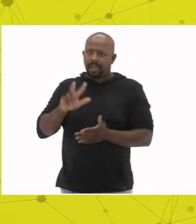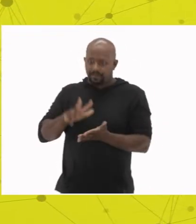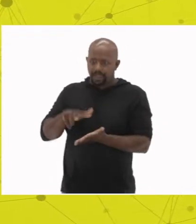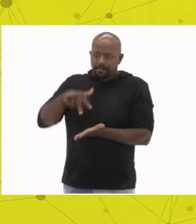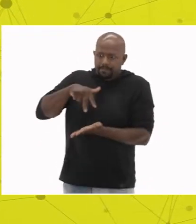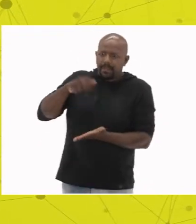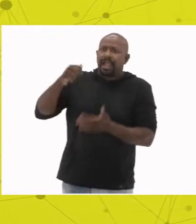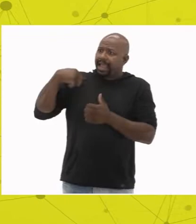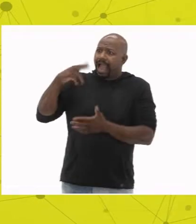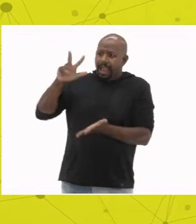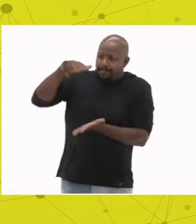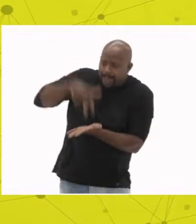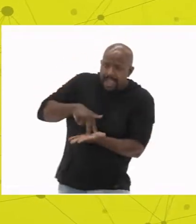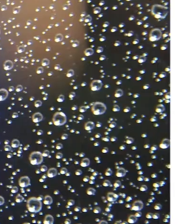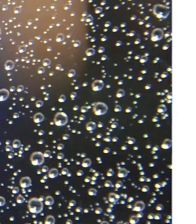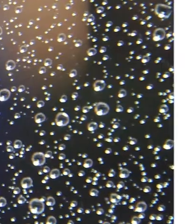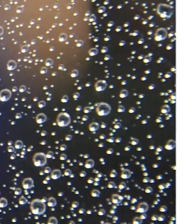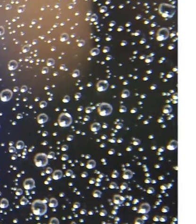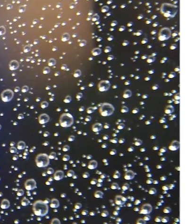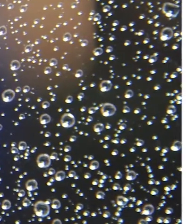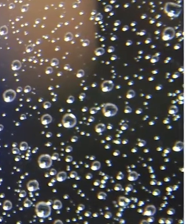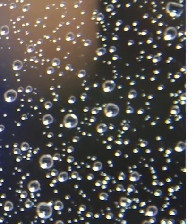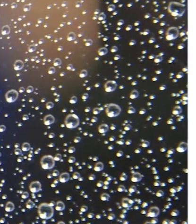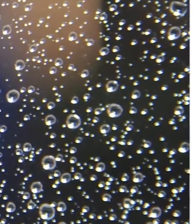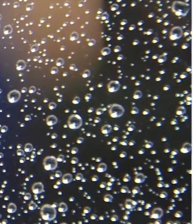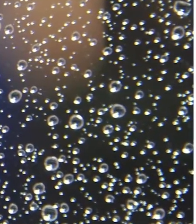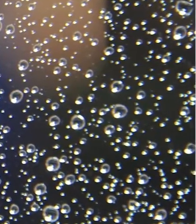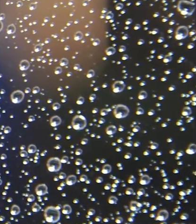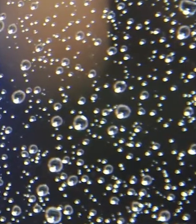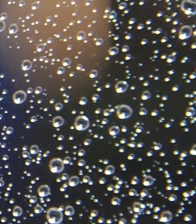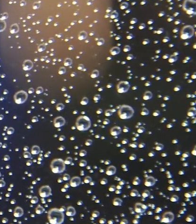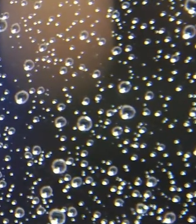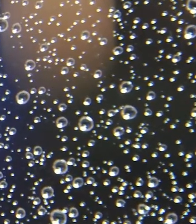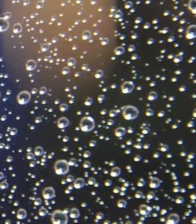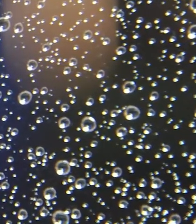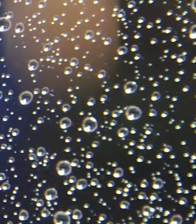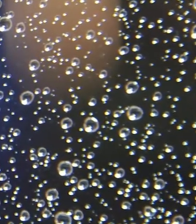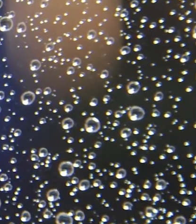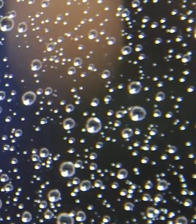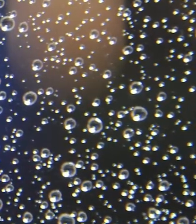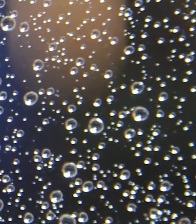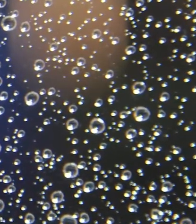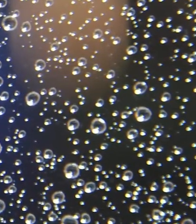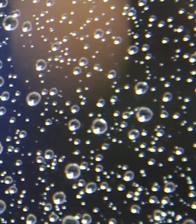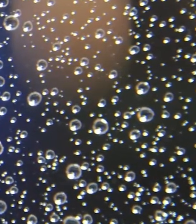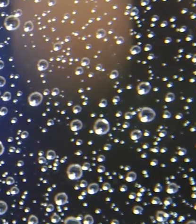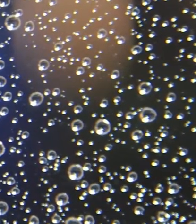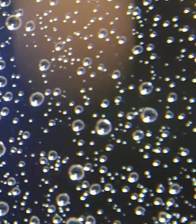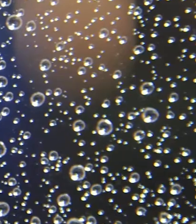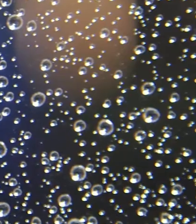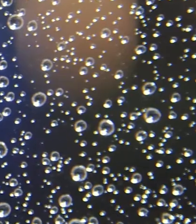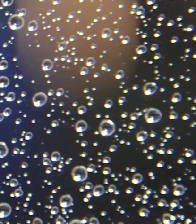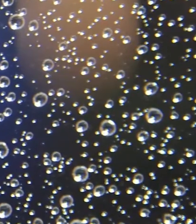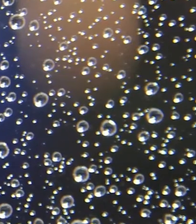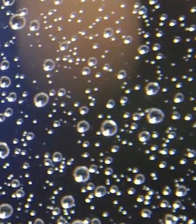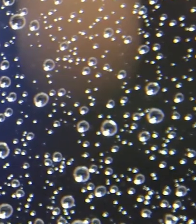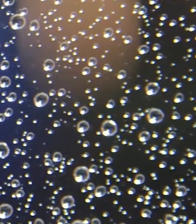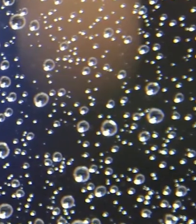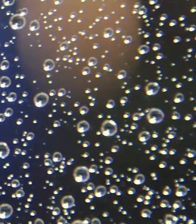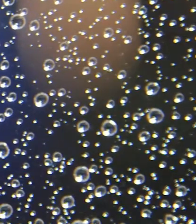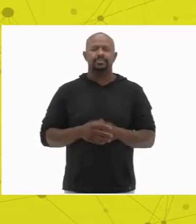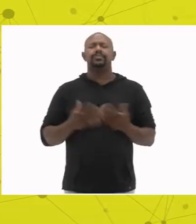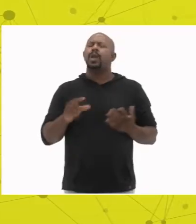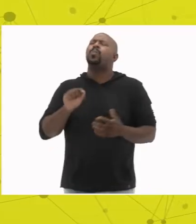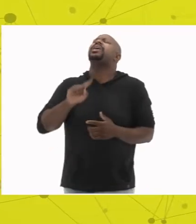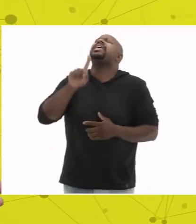pé e corre deitado? A chuva. Em um vidro, inúmeras gotas e gotículas entre borrões de luzes refletidas nas cores azul